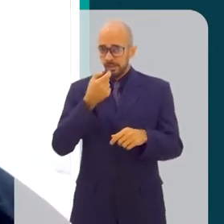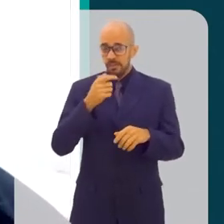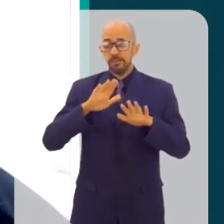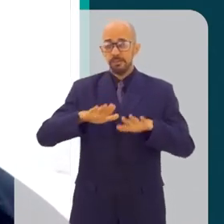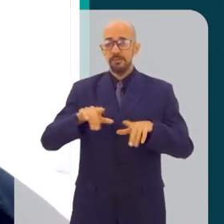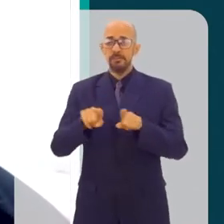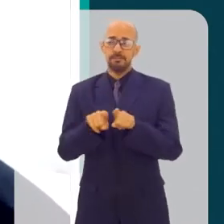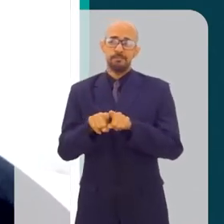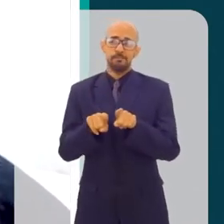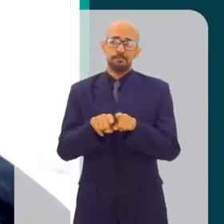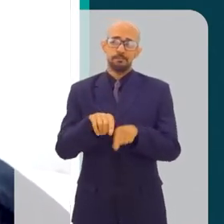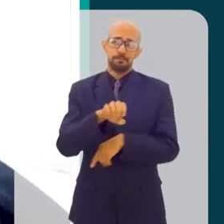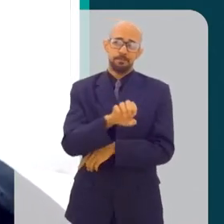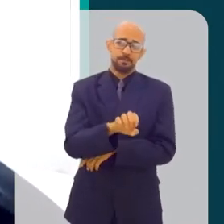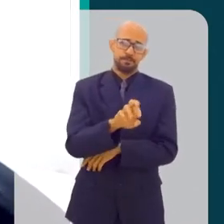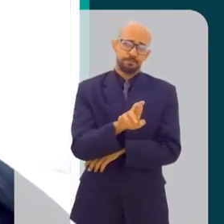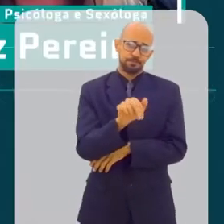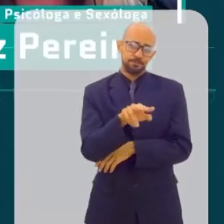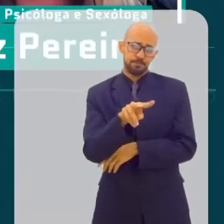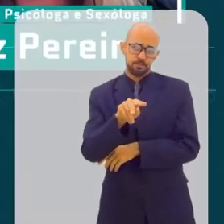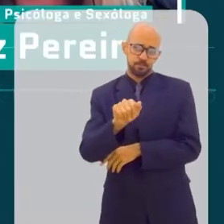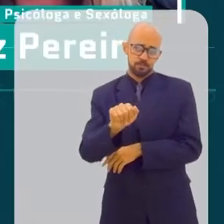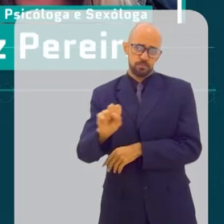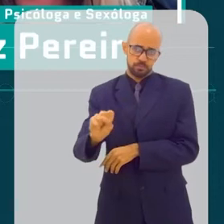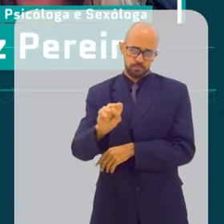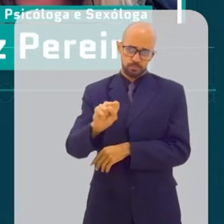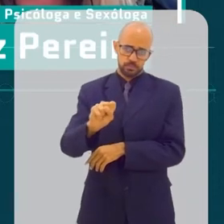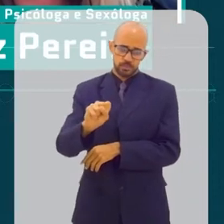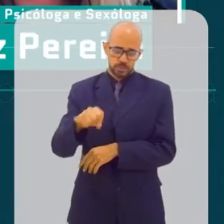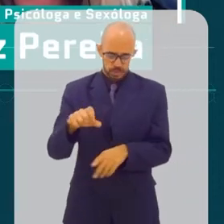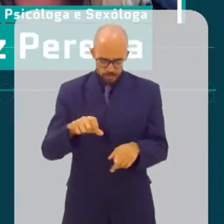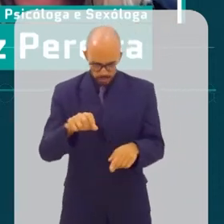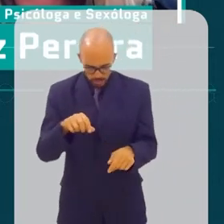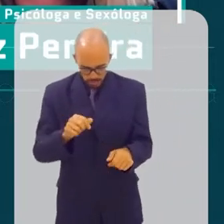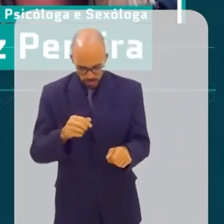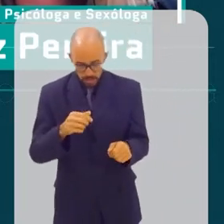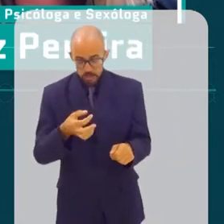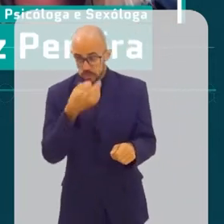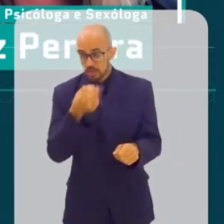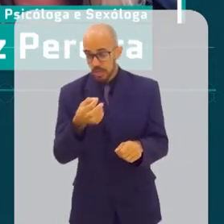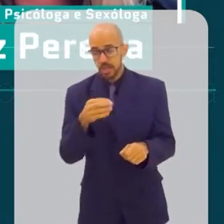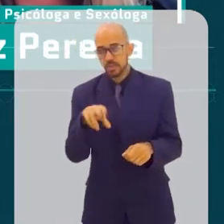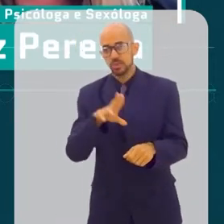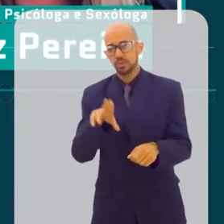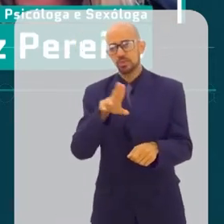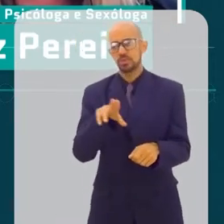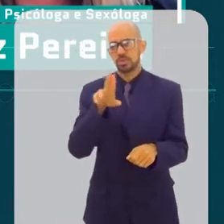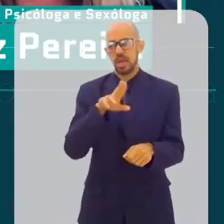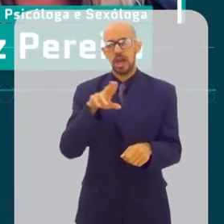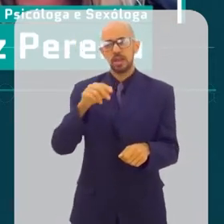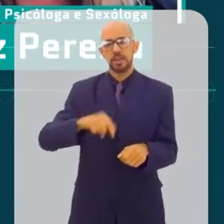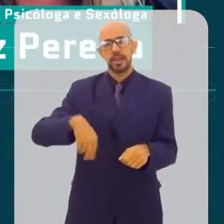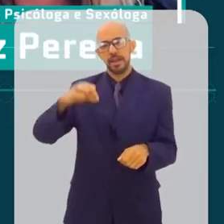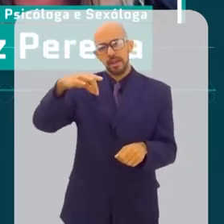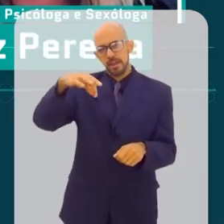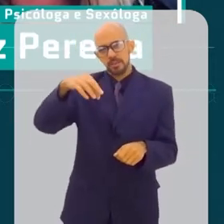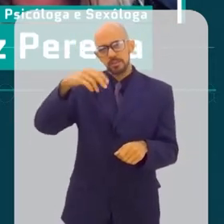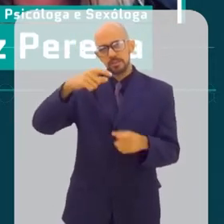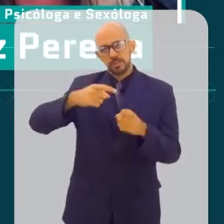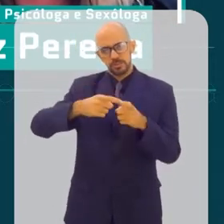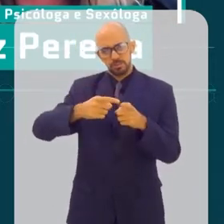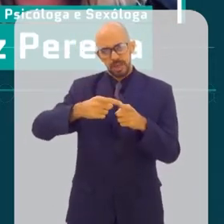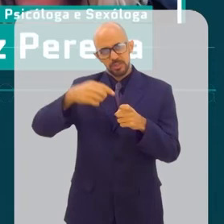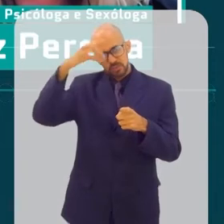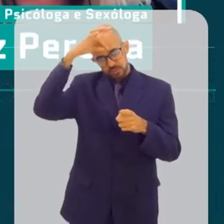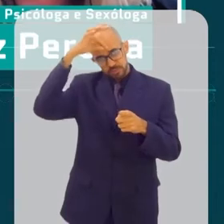hoje tem as ervas. Se prescreve muito para as mulheres, né, a questão da ginecologia